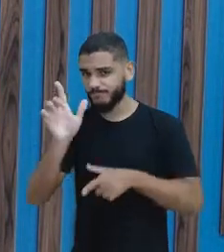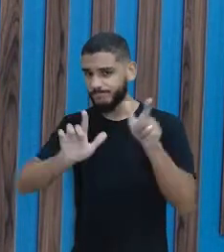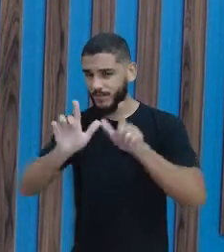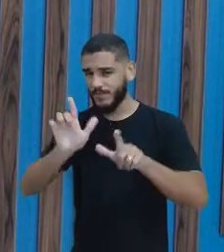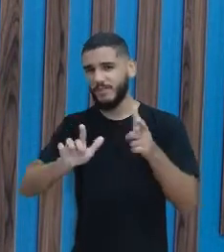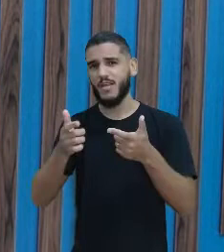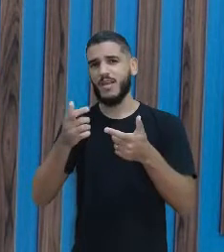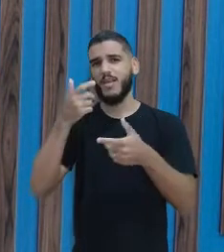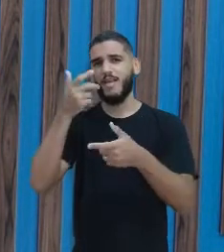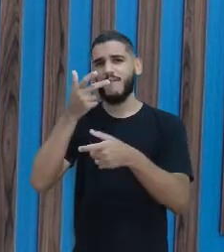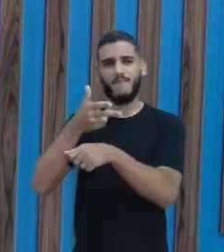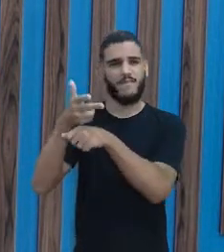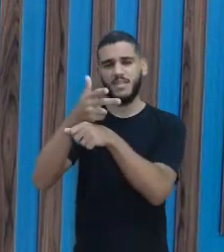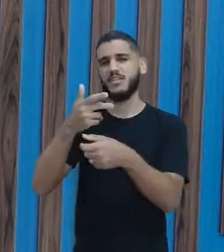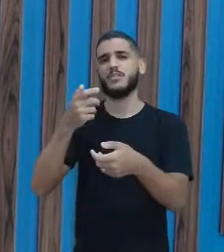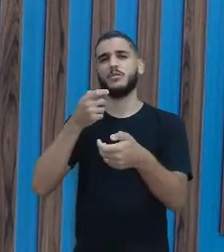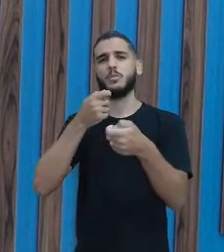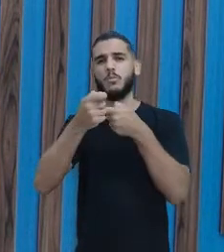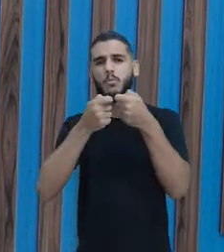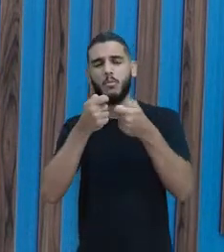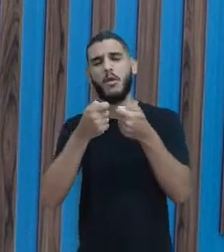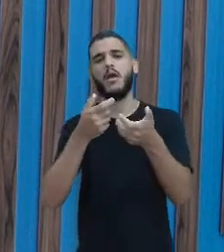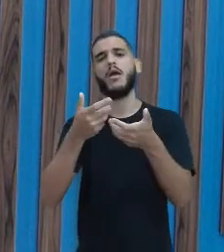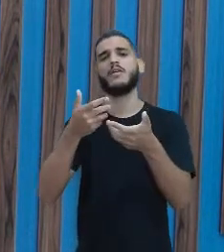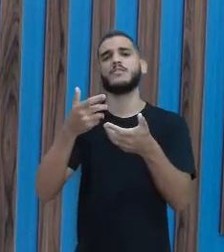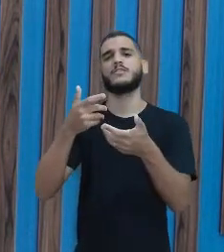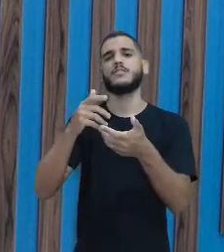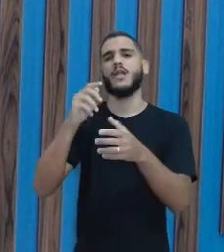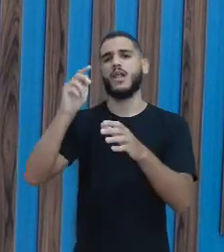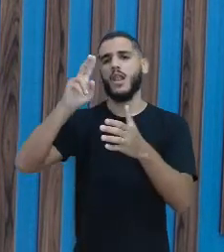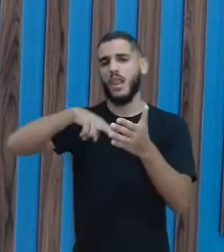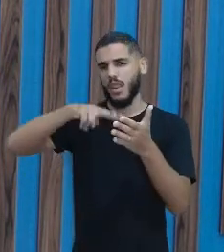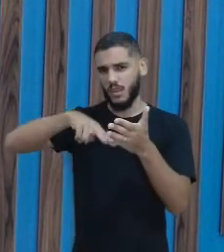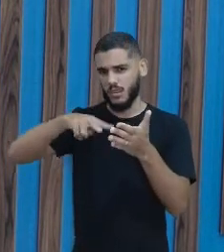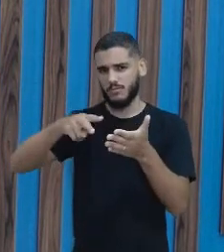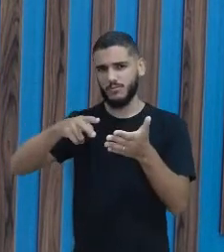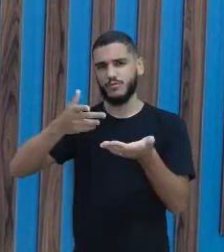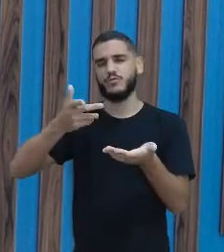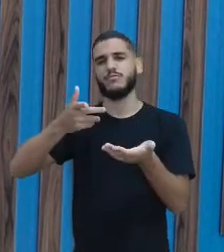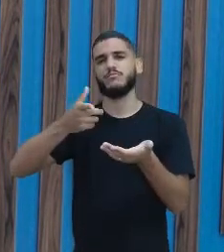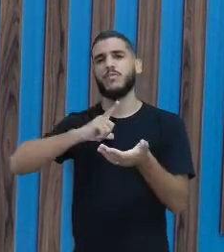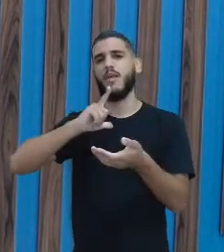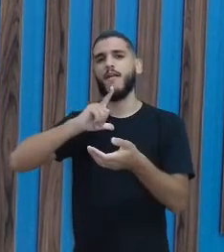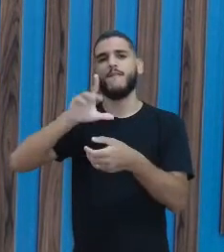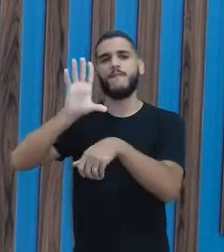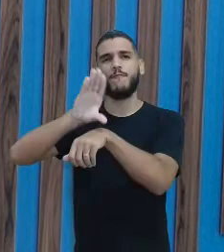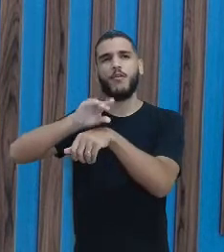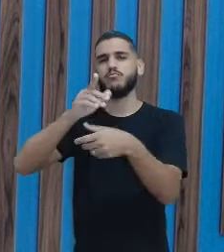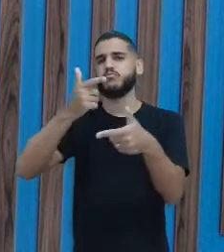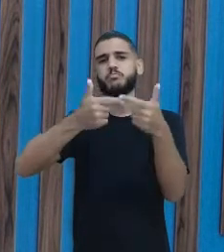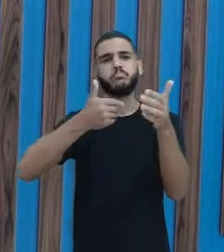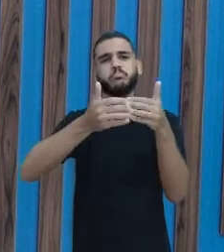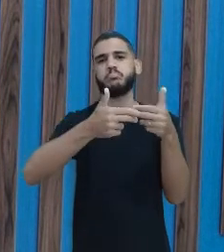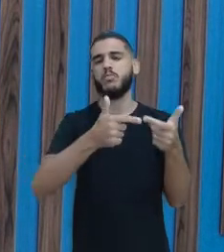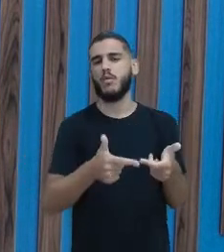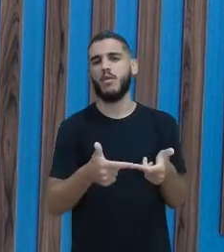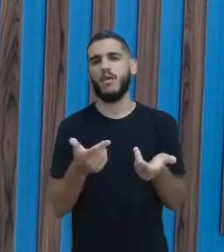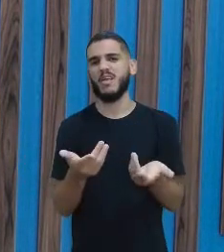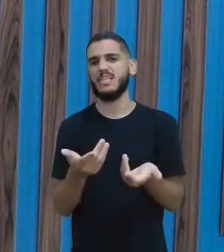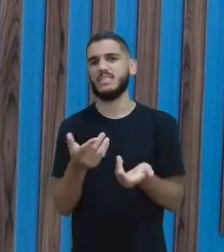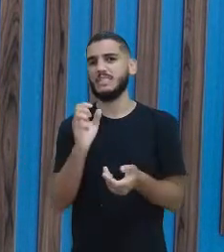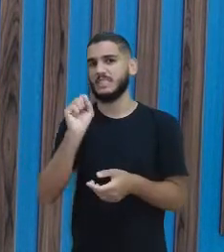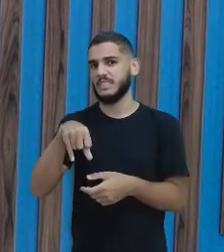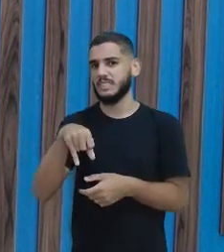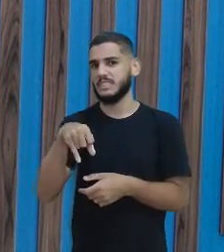televisão, algum vídeo, reportagem, filme, lido sobre ela, visto a foto em algum lugar? Sim?